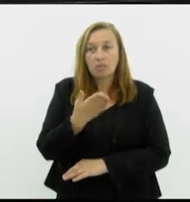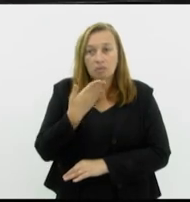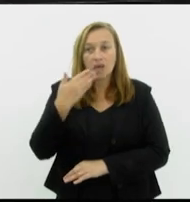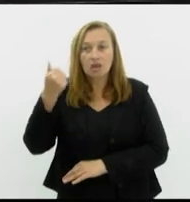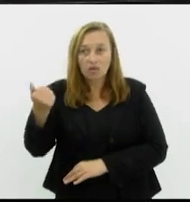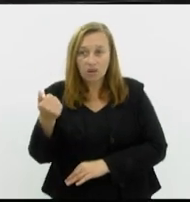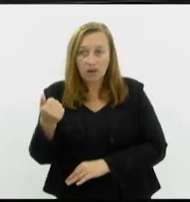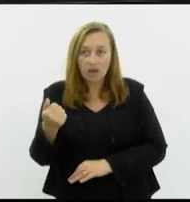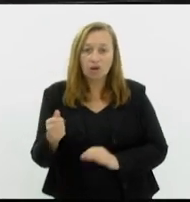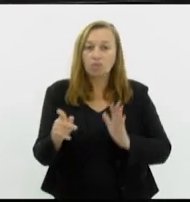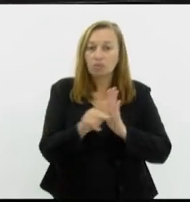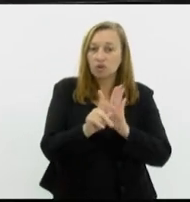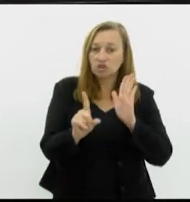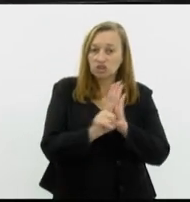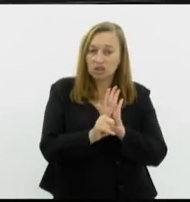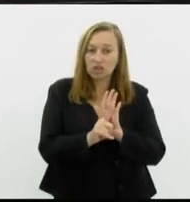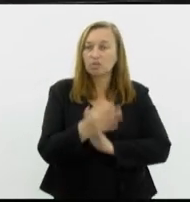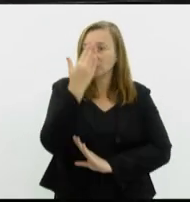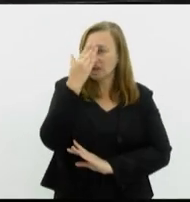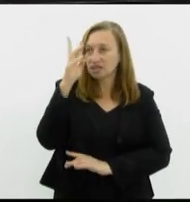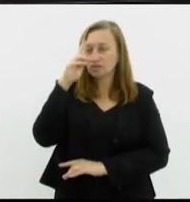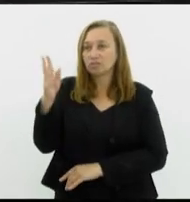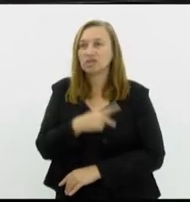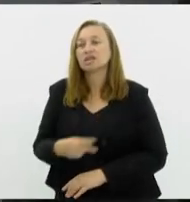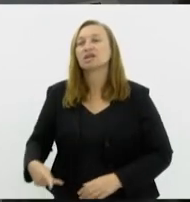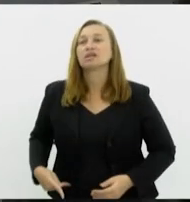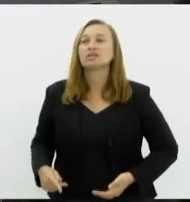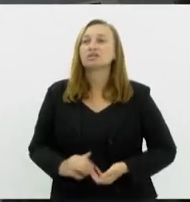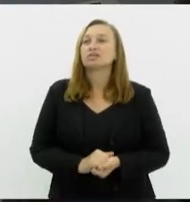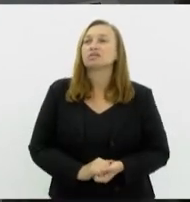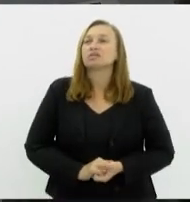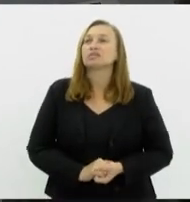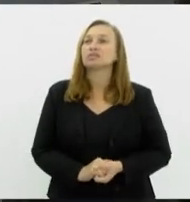aprimorar o presente PLC. Muito obrigado, senhora presidente.